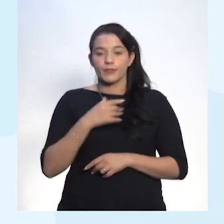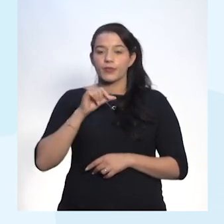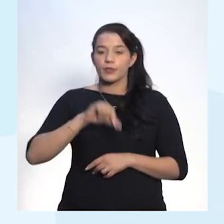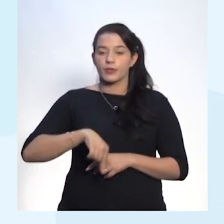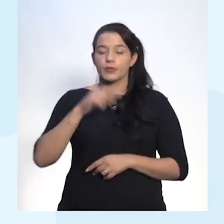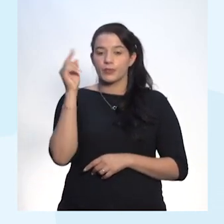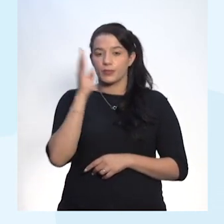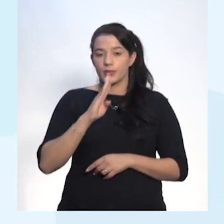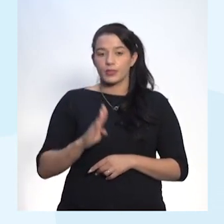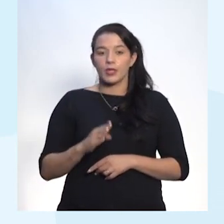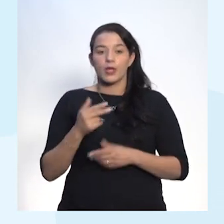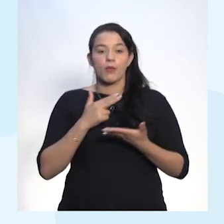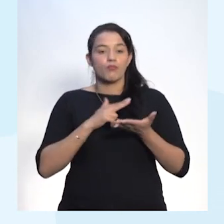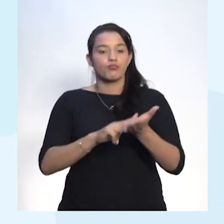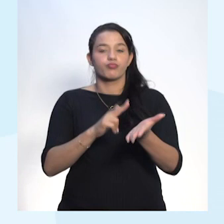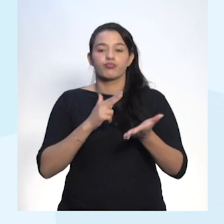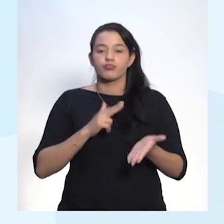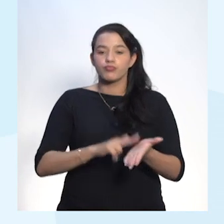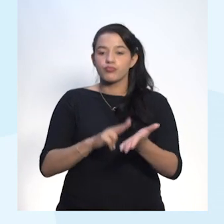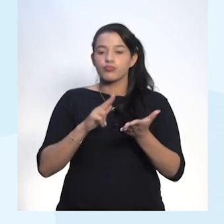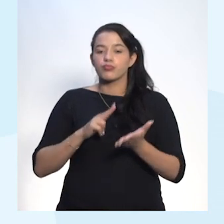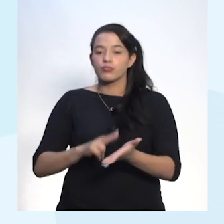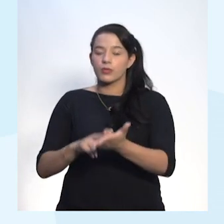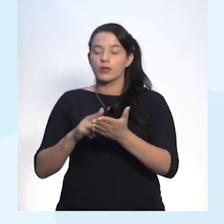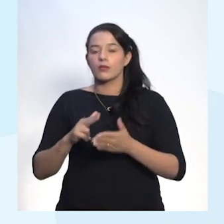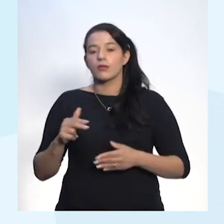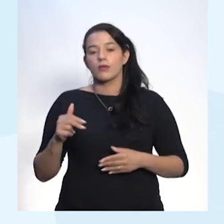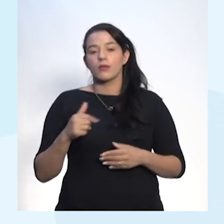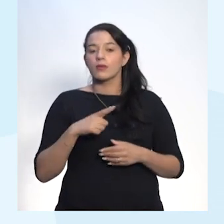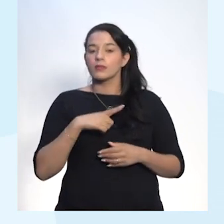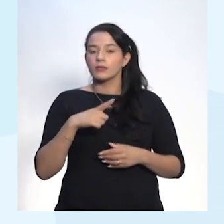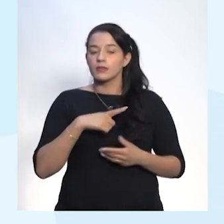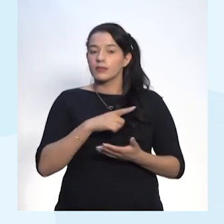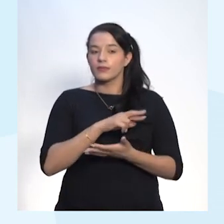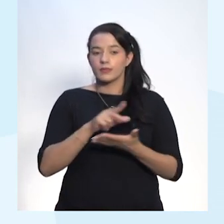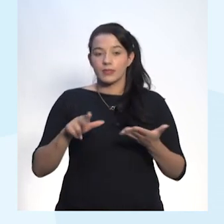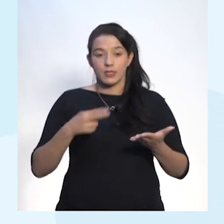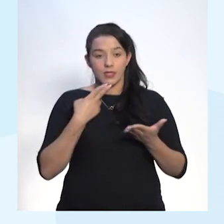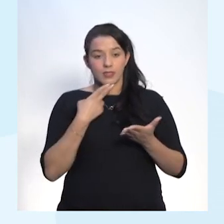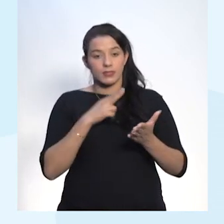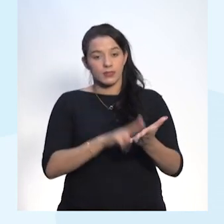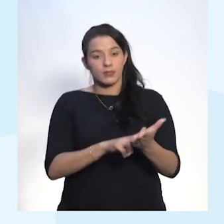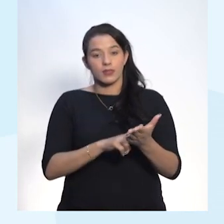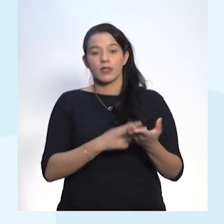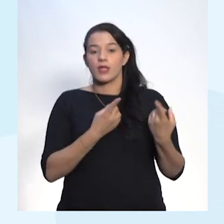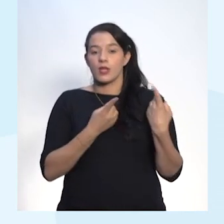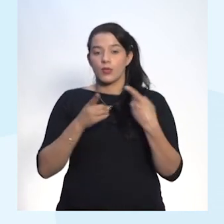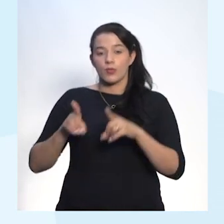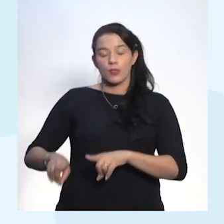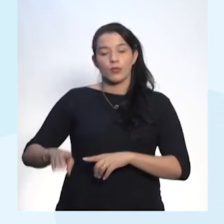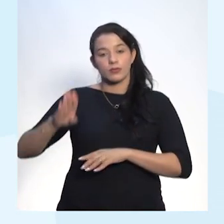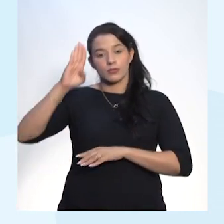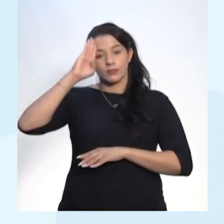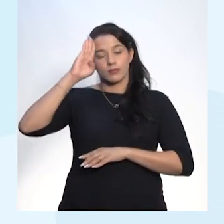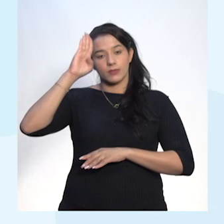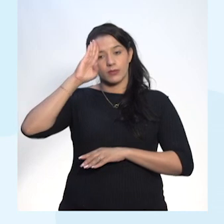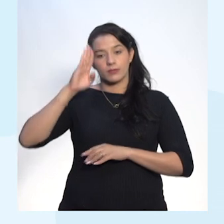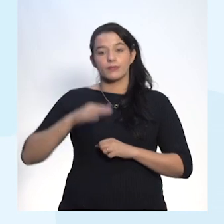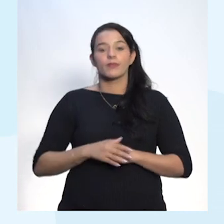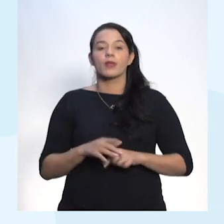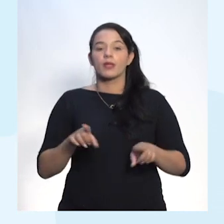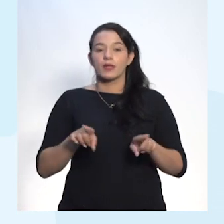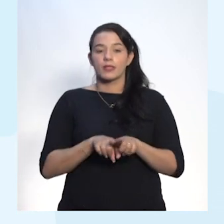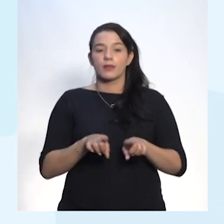quando cartas começaram a circular no meio brasileiro, e essas cartas eram contra o exército e contra o Hermes